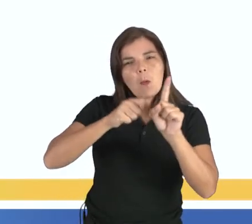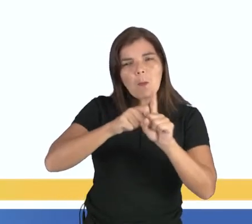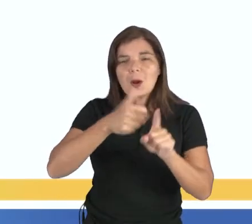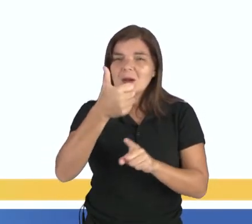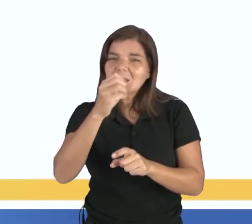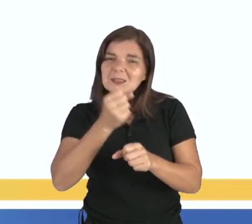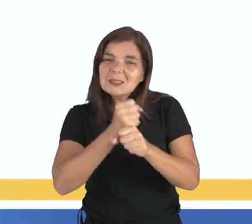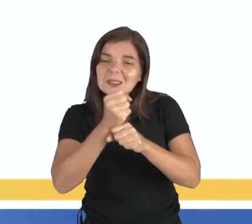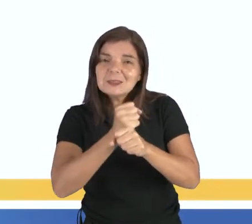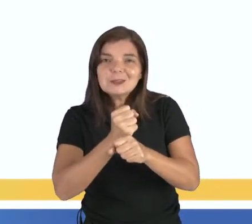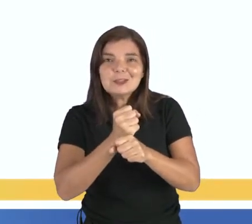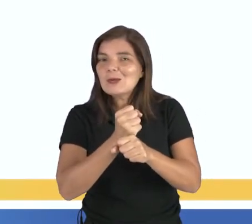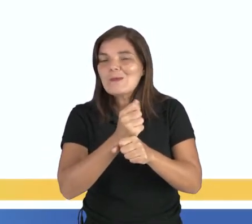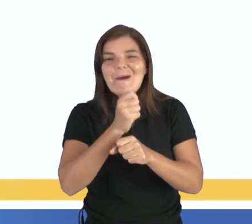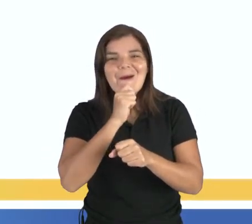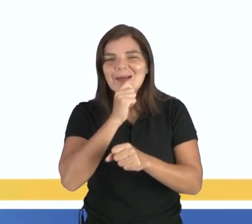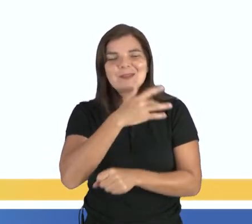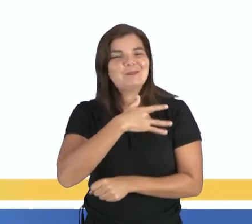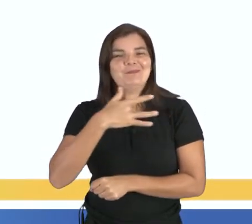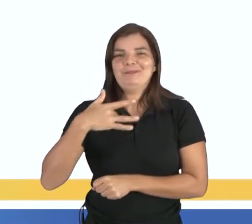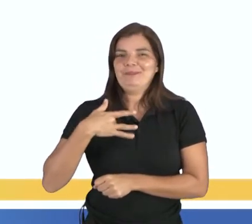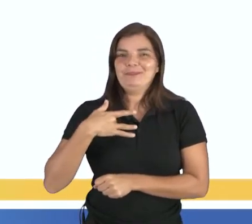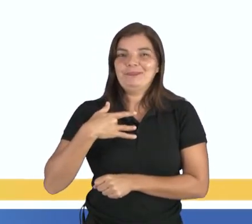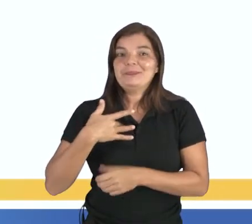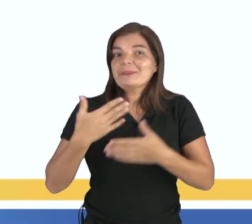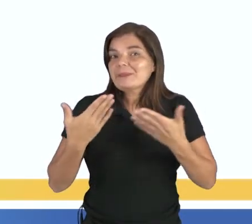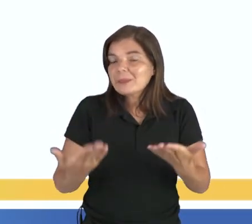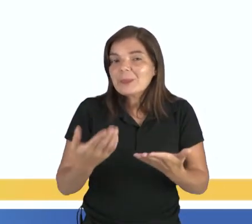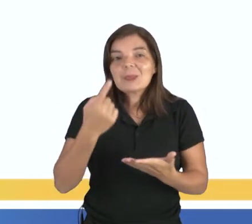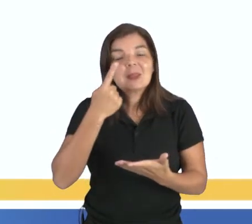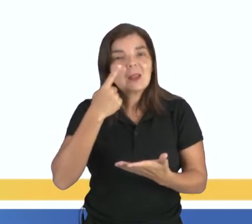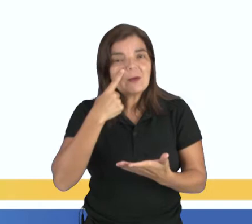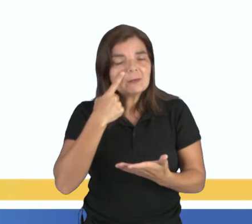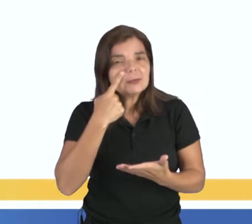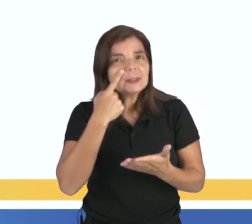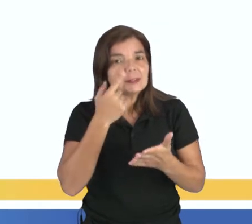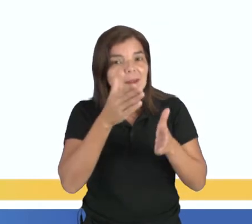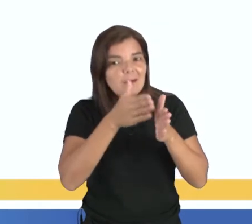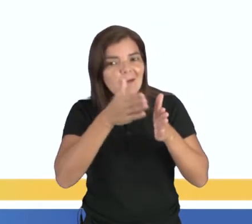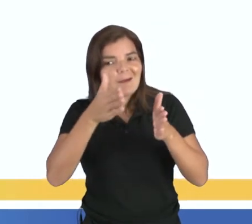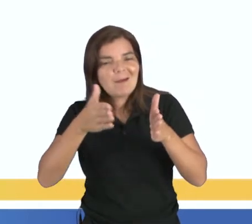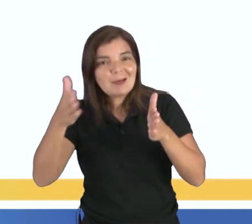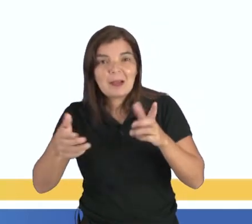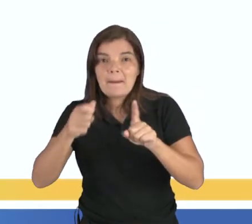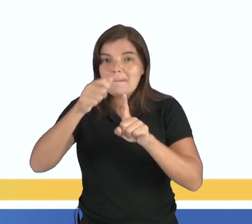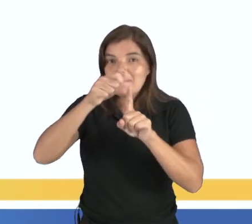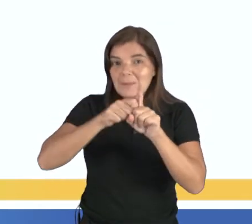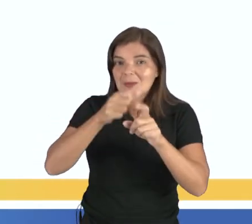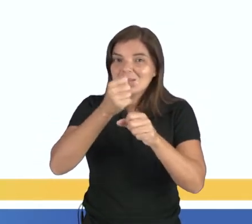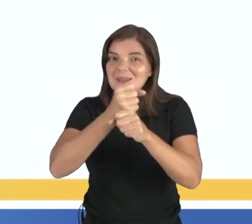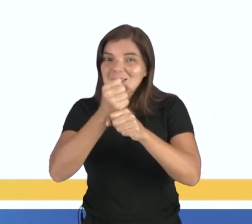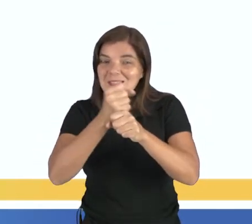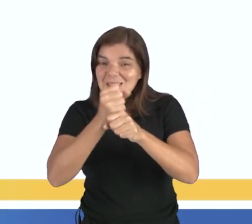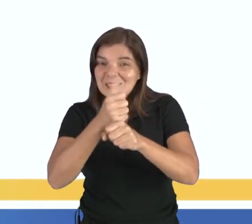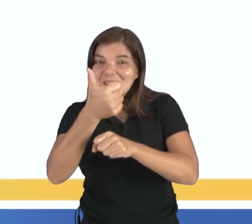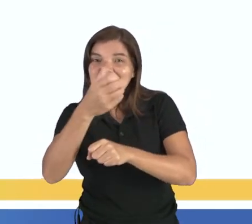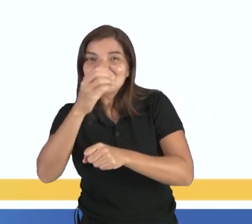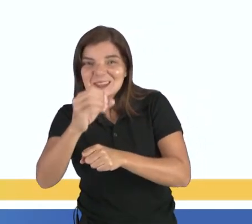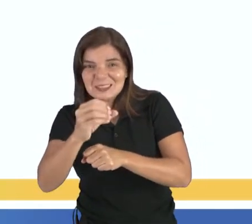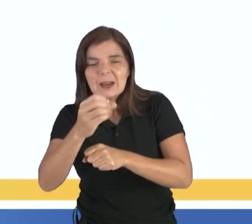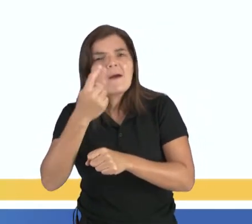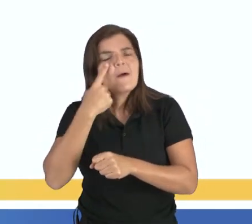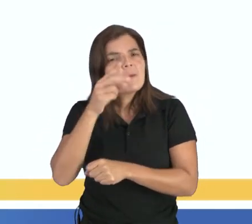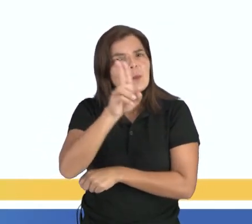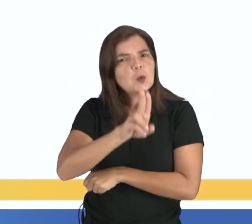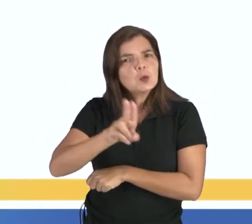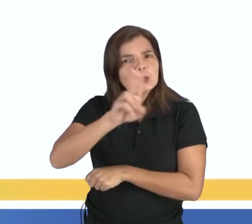poder não supriu a saúde. Então, vejam, graduação, né? Mês, ano e década. Então, você pode